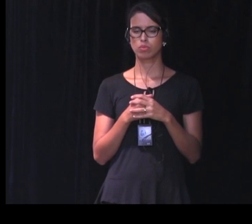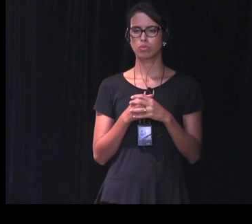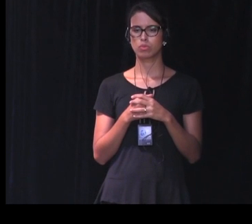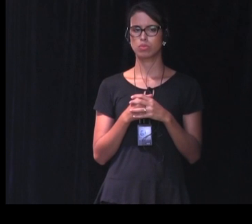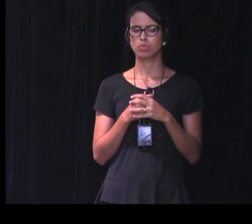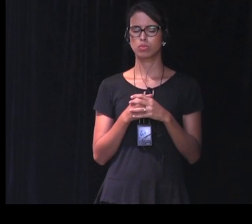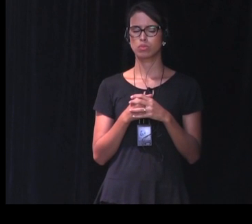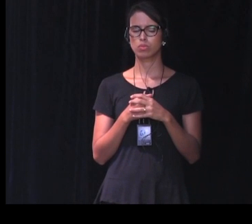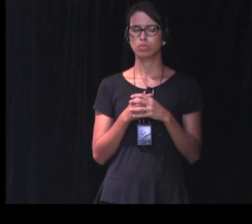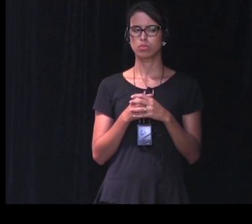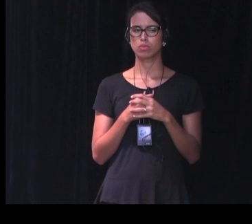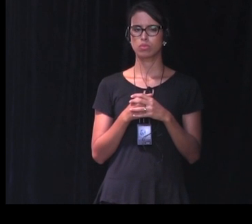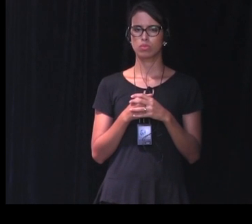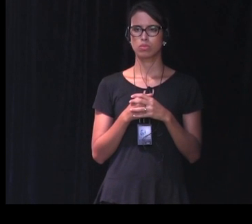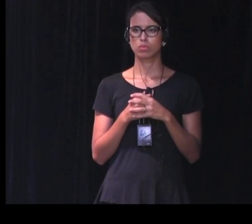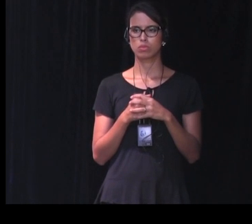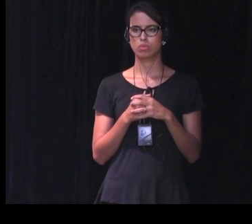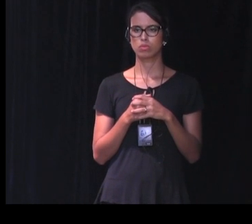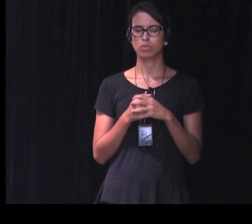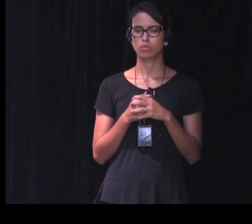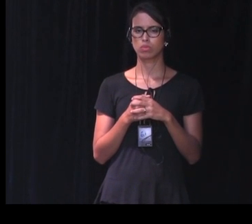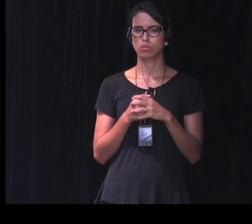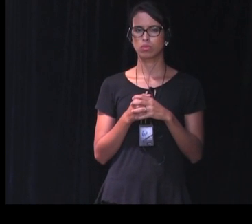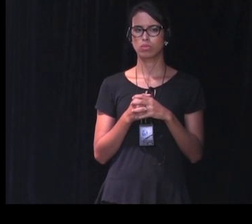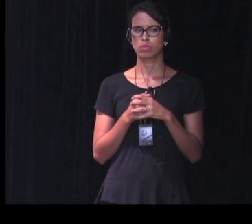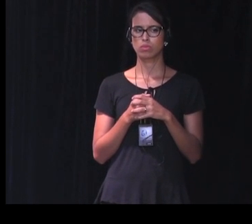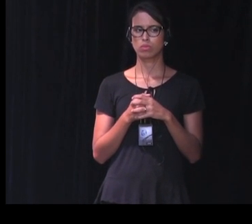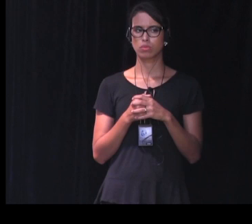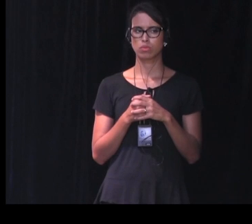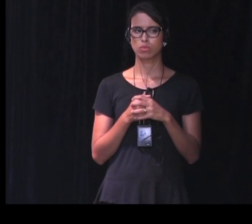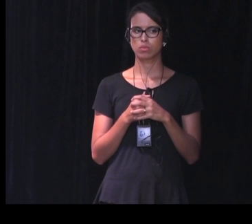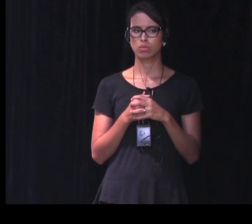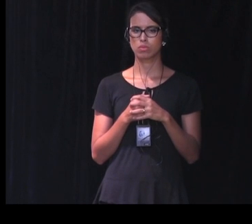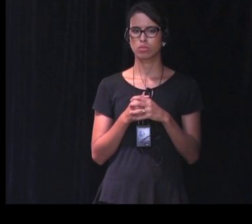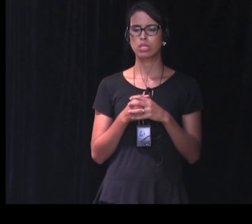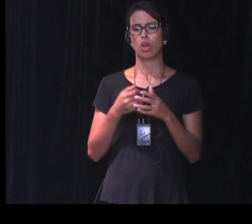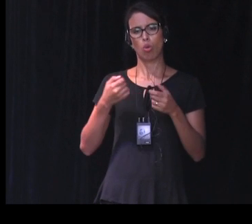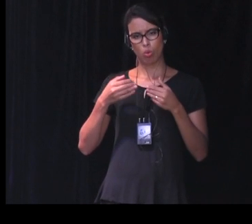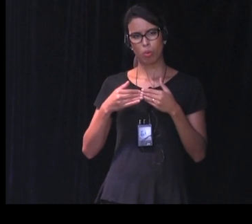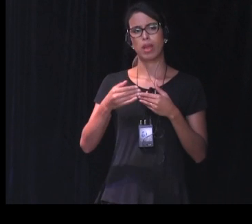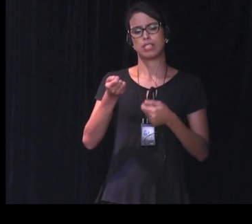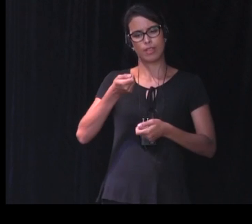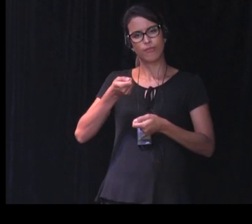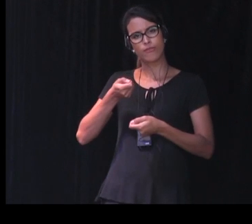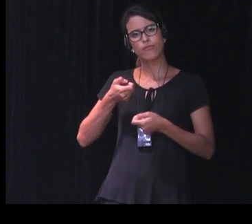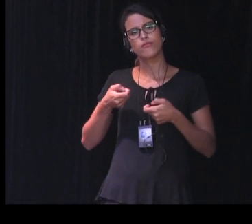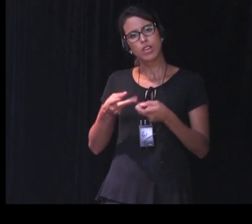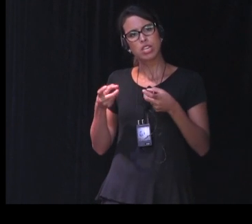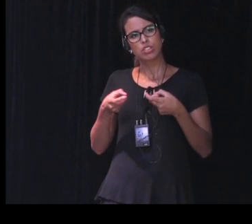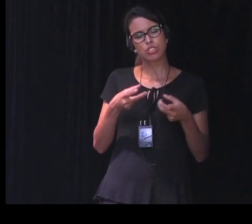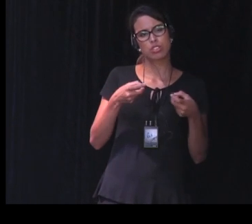elementos entre o que se tem, o que se vende, o que basicamente tudo que